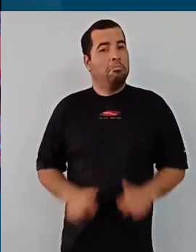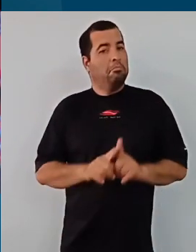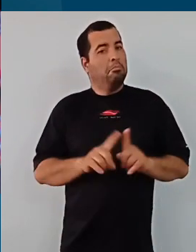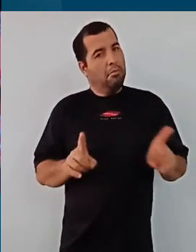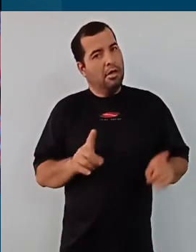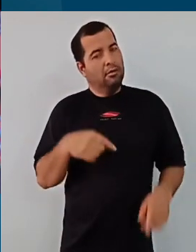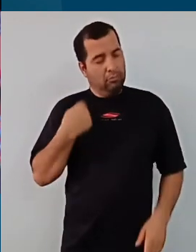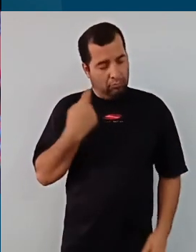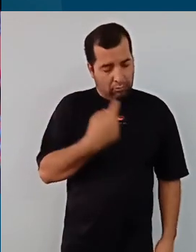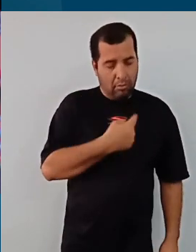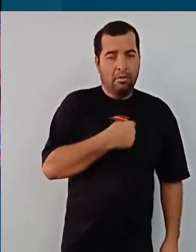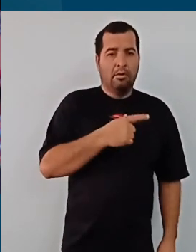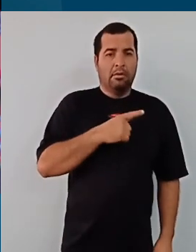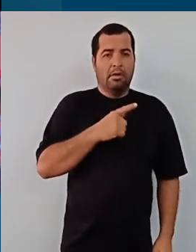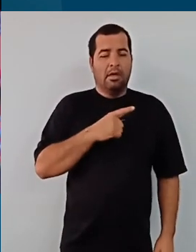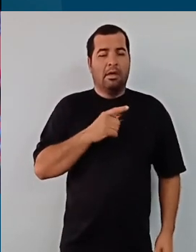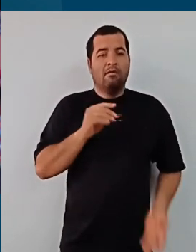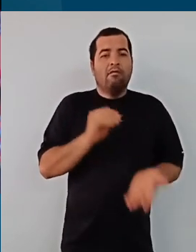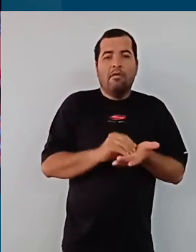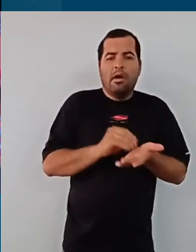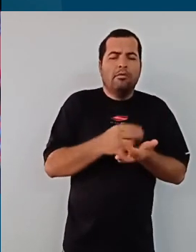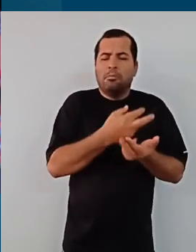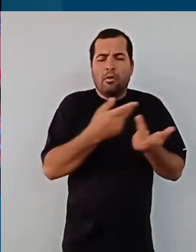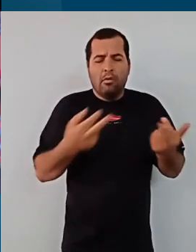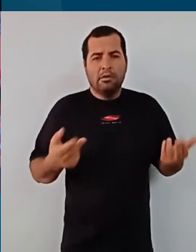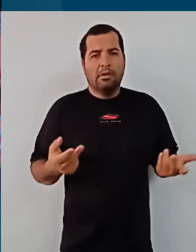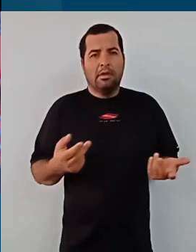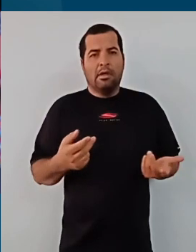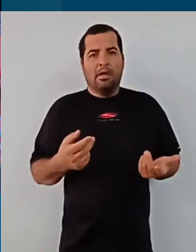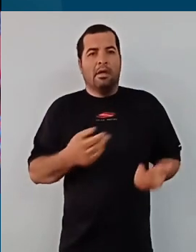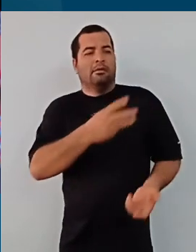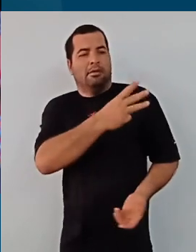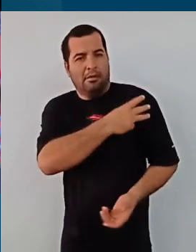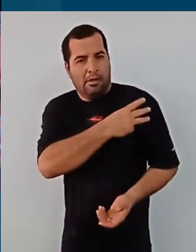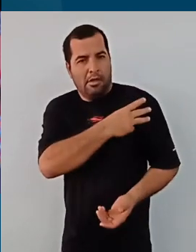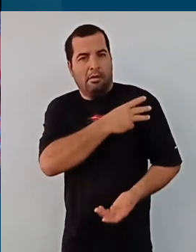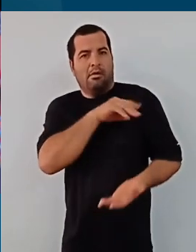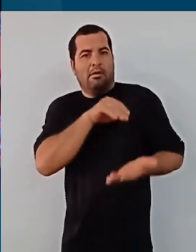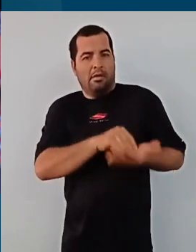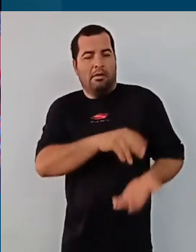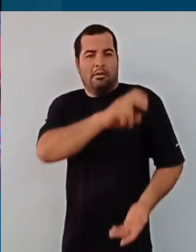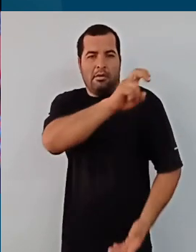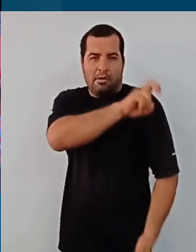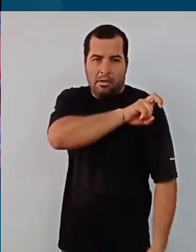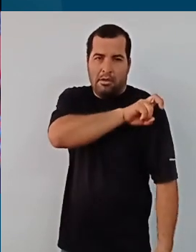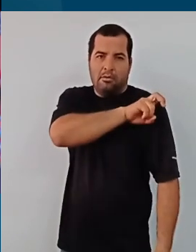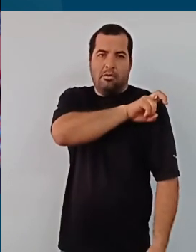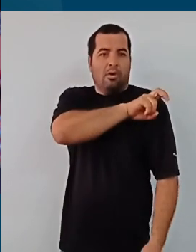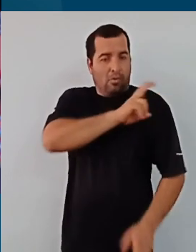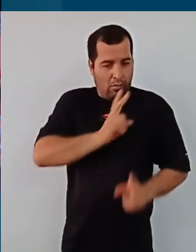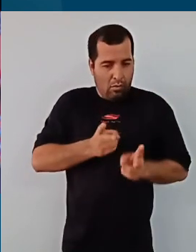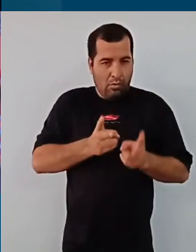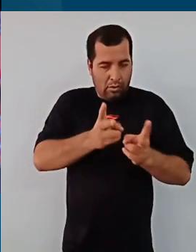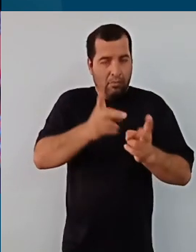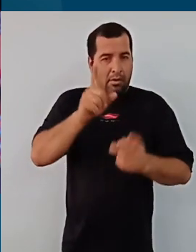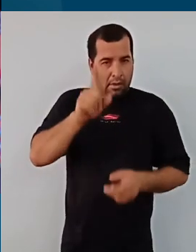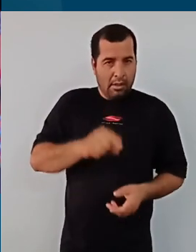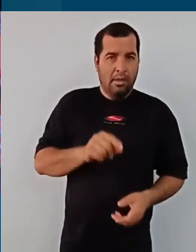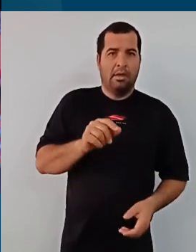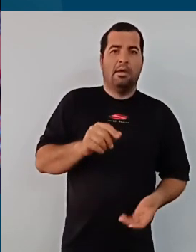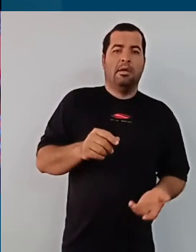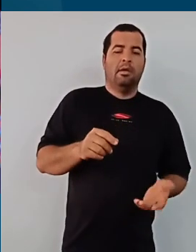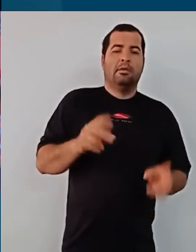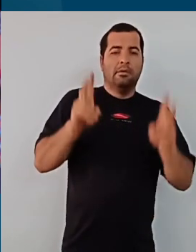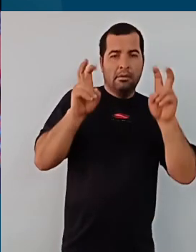a gente ainda tem várias habilidades que vão seguindo do 3º ao 5º, que ainda estão relacionadas